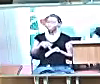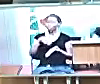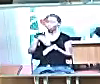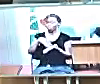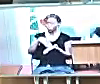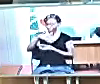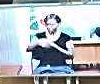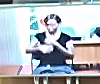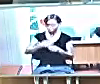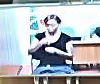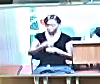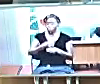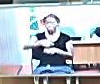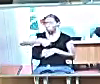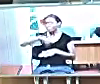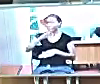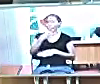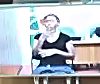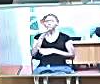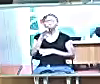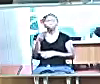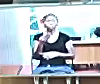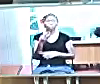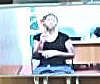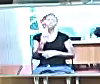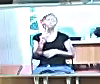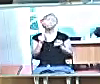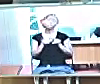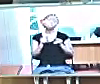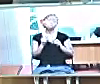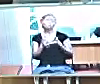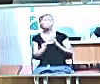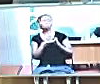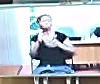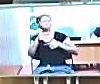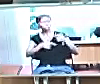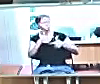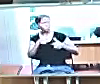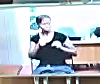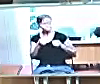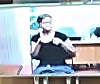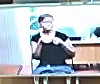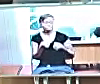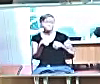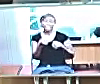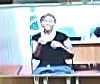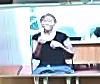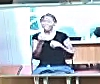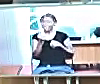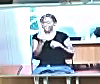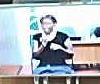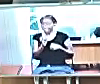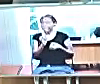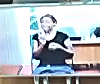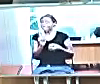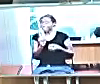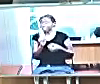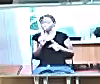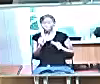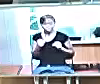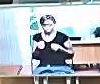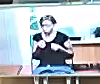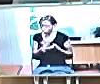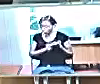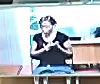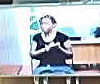de reais e também é devido a algumas iniciativas alguns esforços seria maior ainda se não fosse